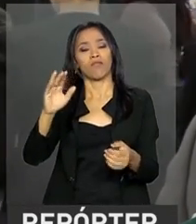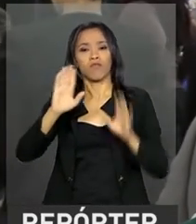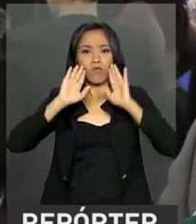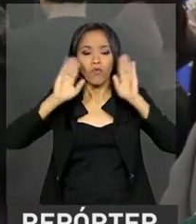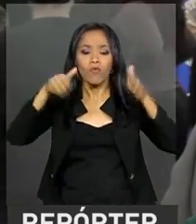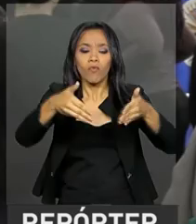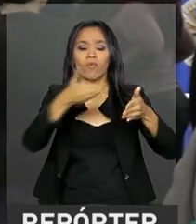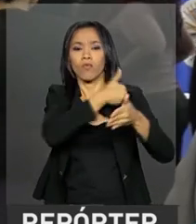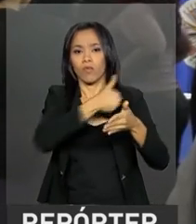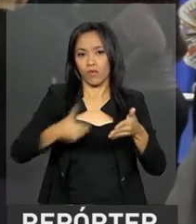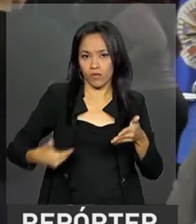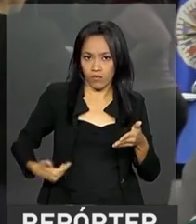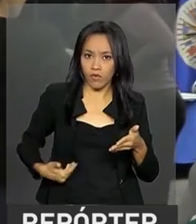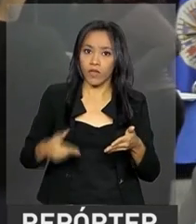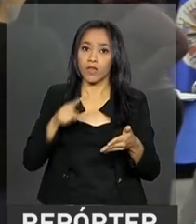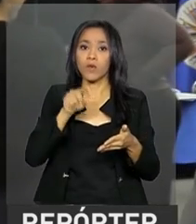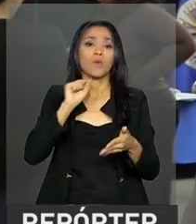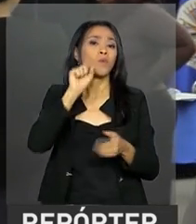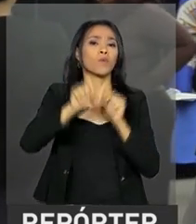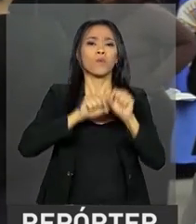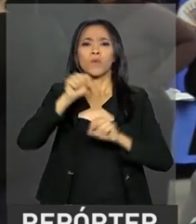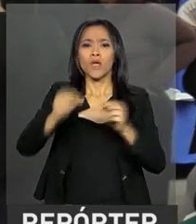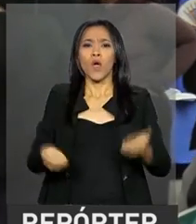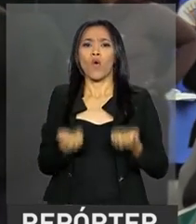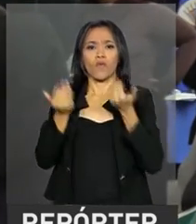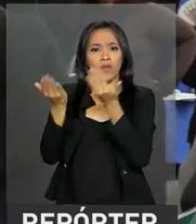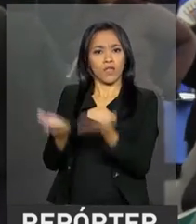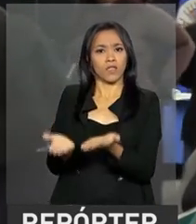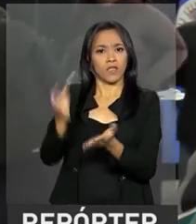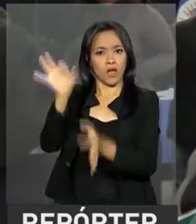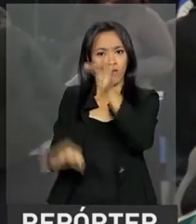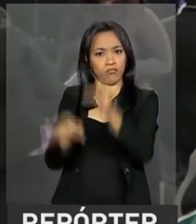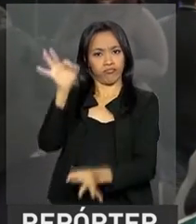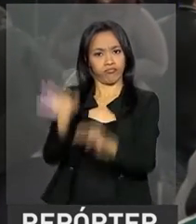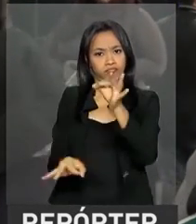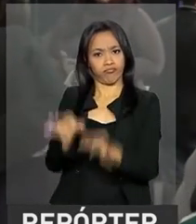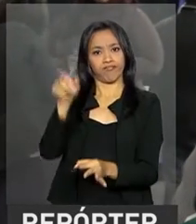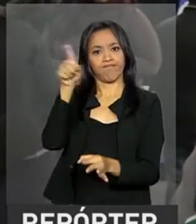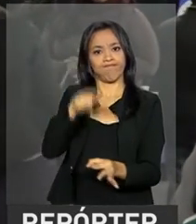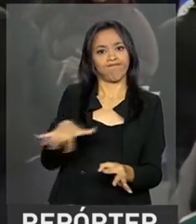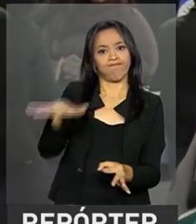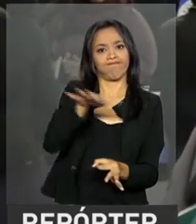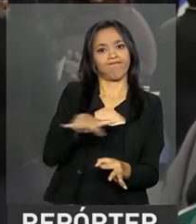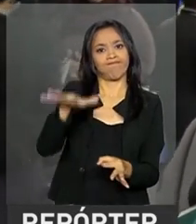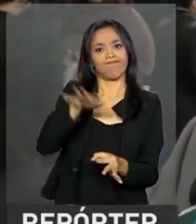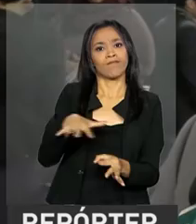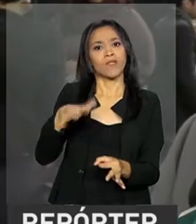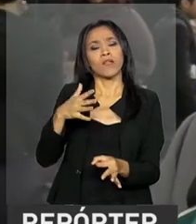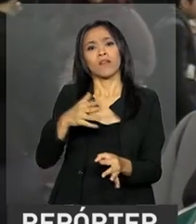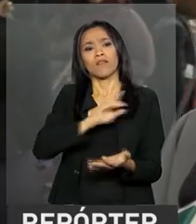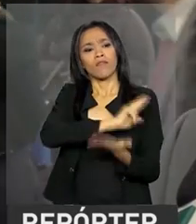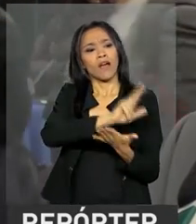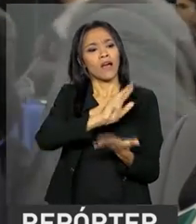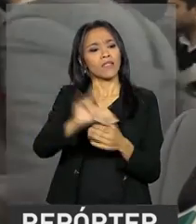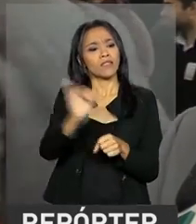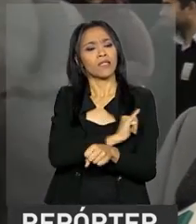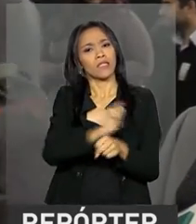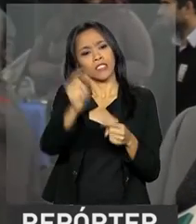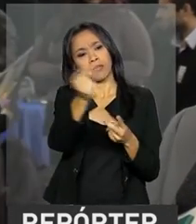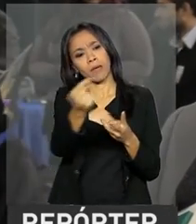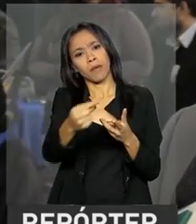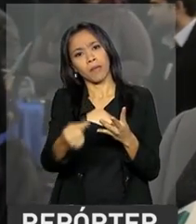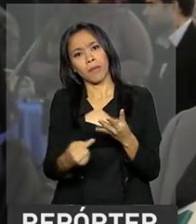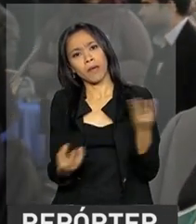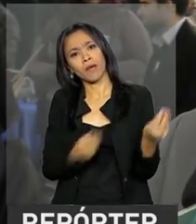de oferecer ao Poder Judiciário e ao juiz um leque maior de alternativas diversas à